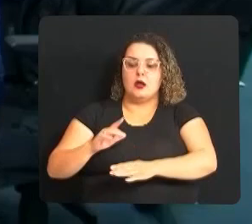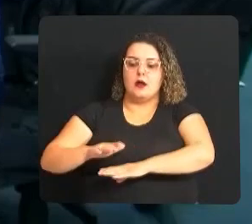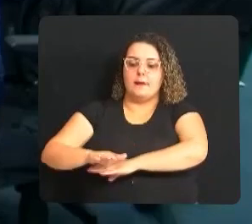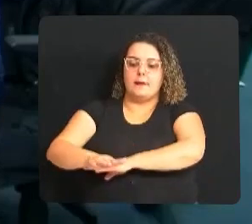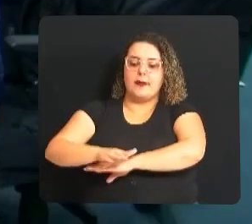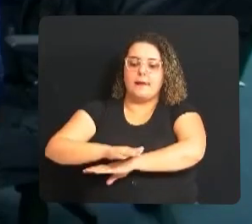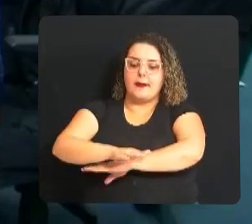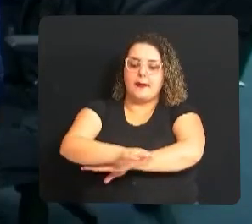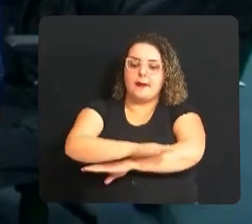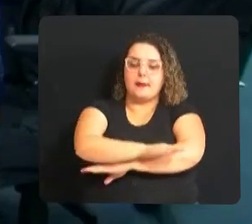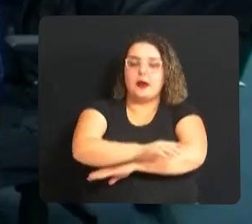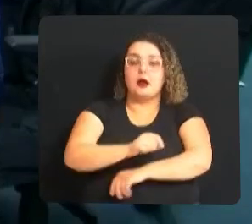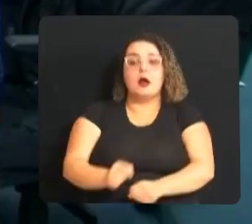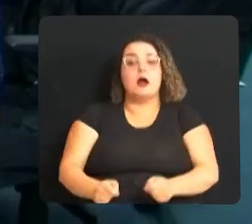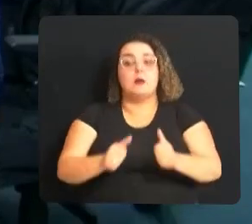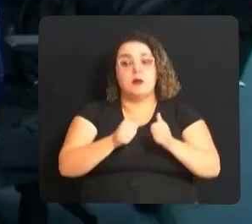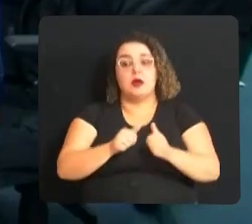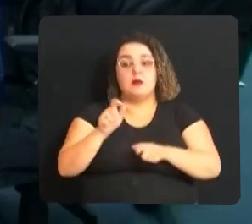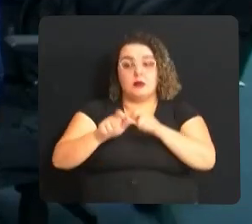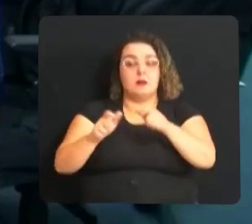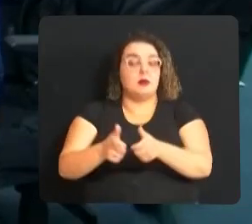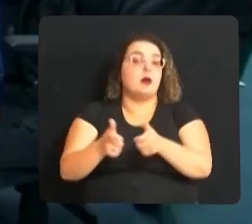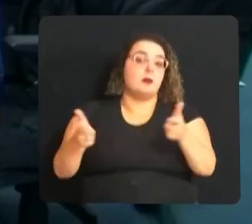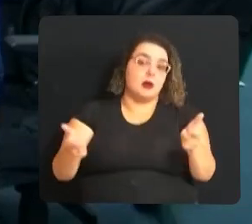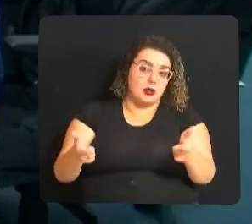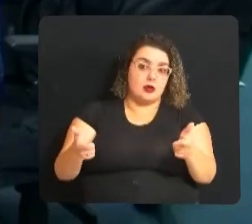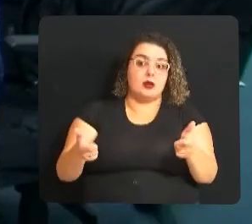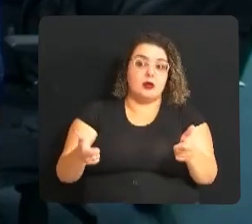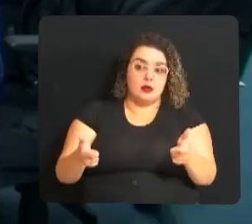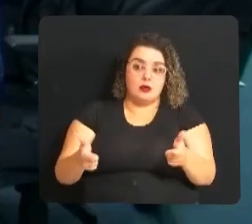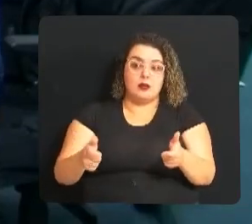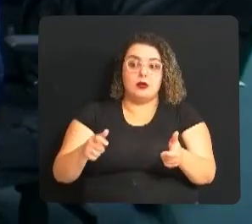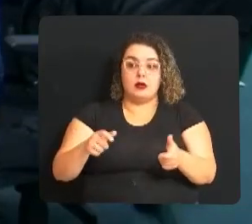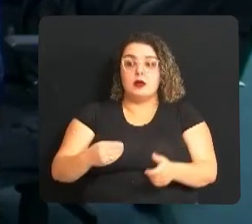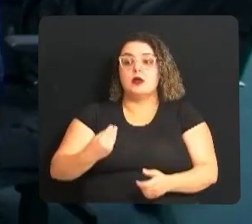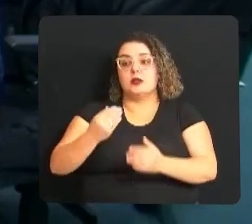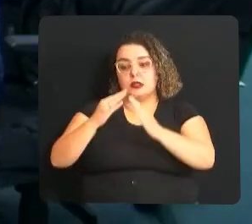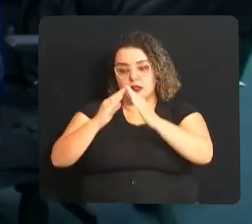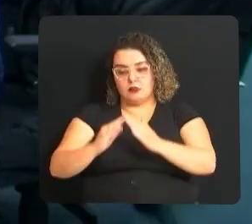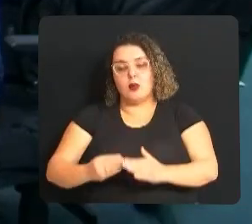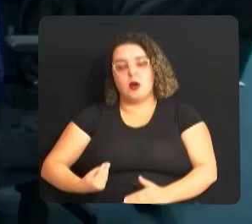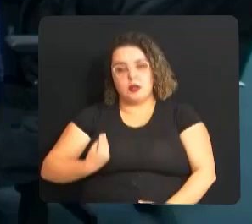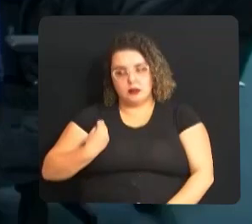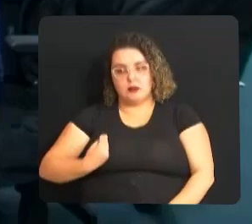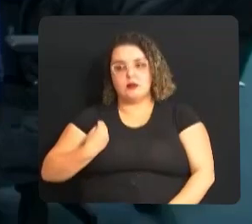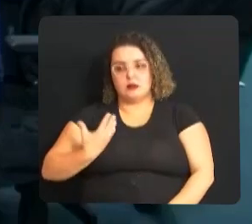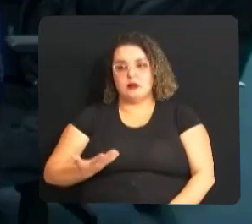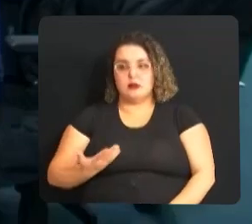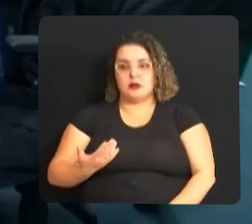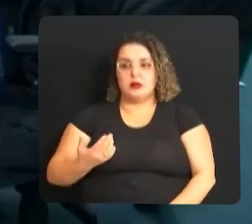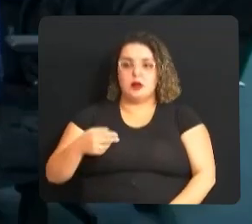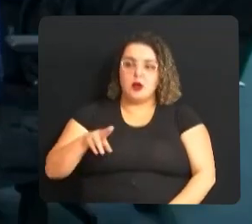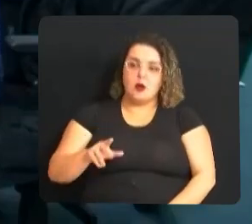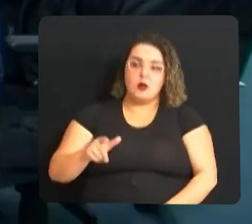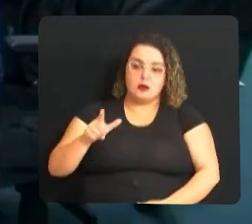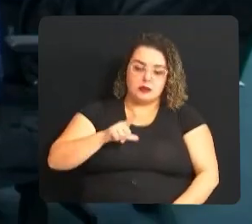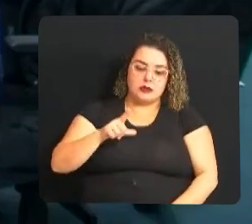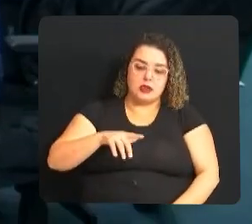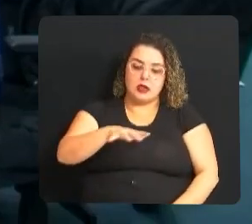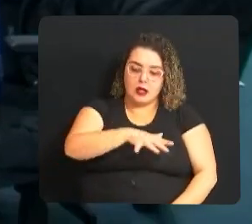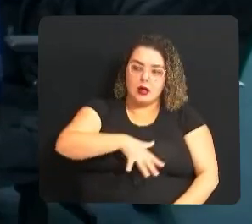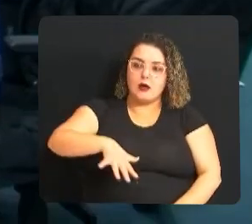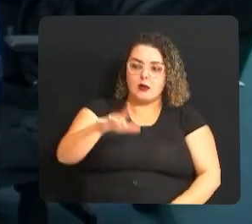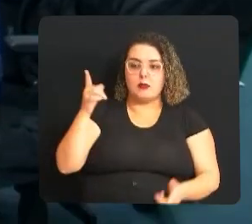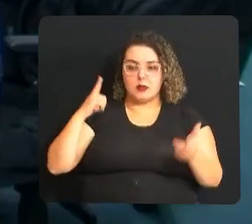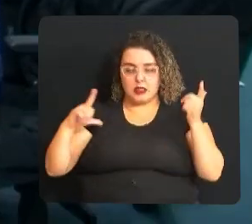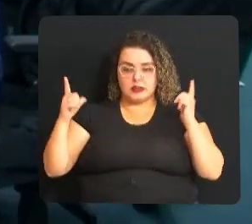ser implantado o asfalto e beneficiar uma população muito grande que habita, que mora, ou mesmo tem aquele